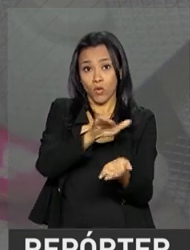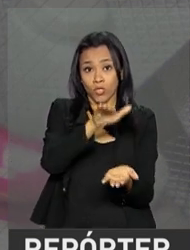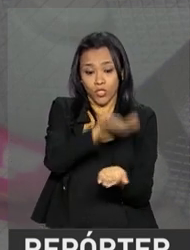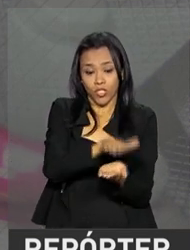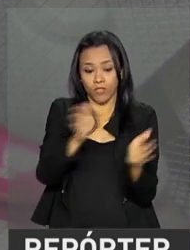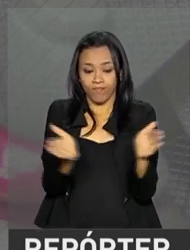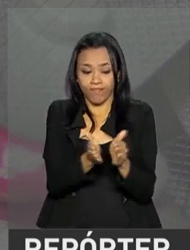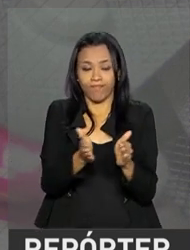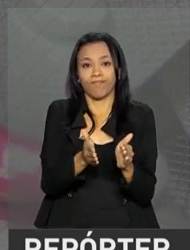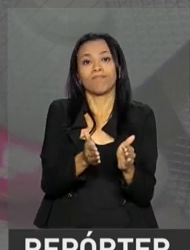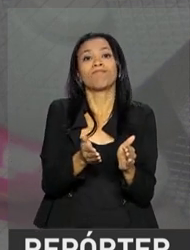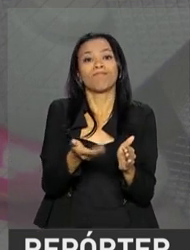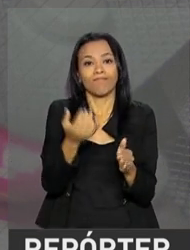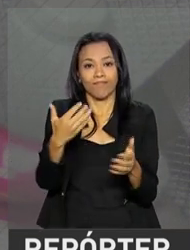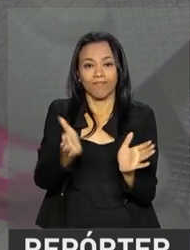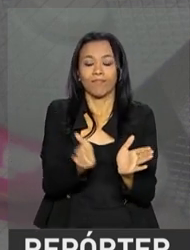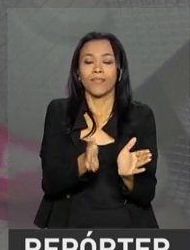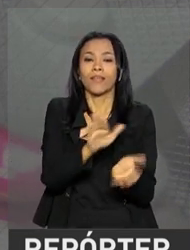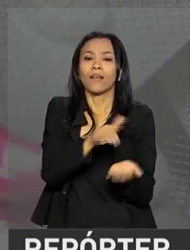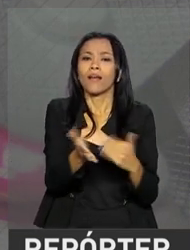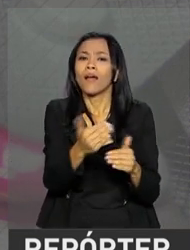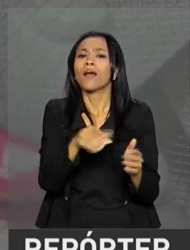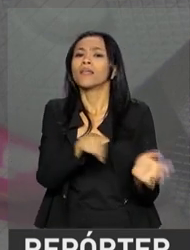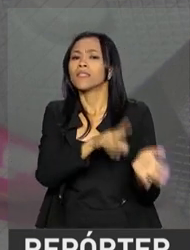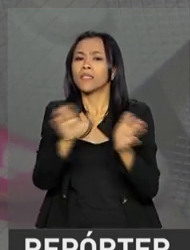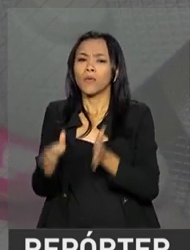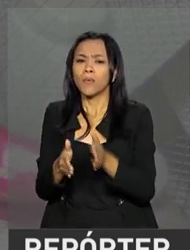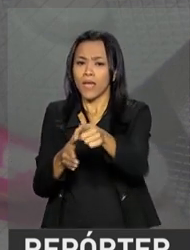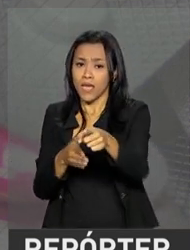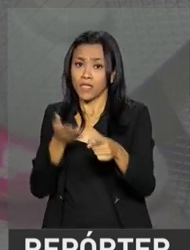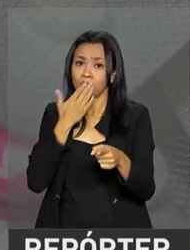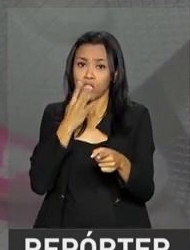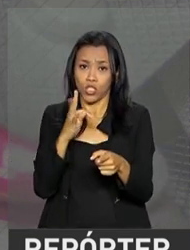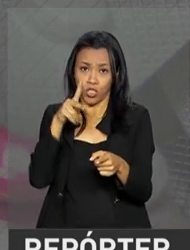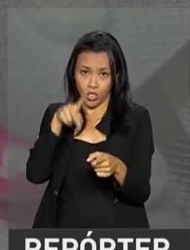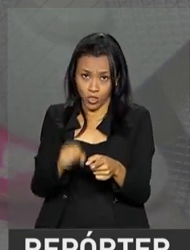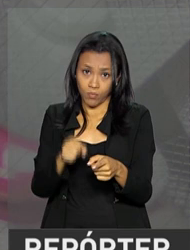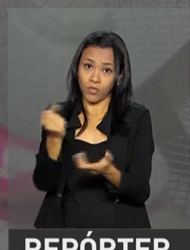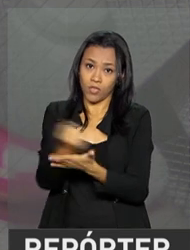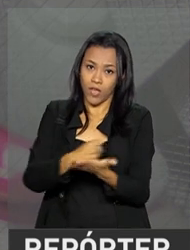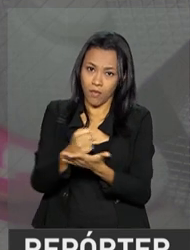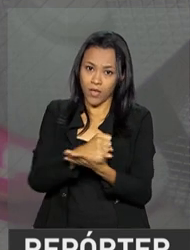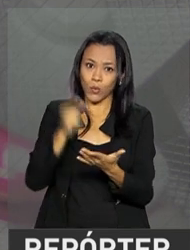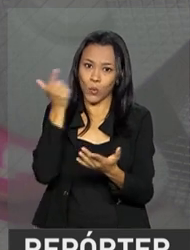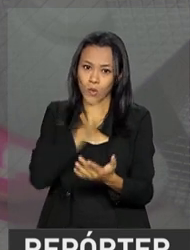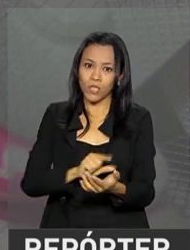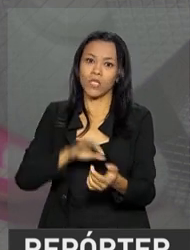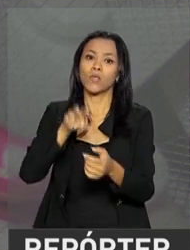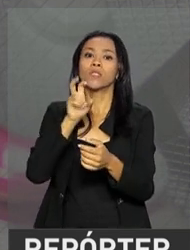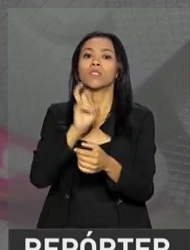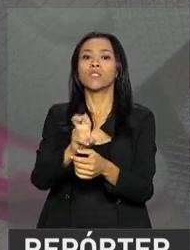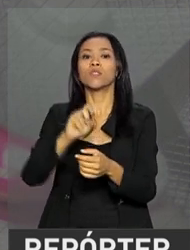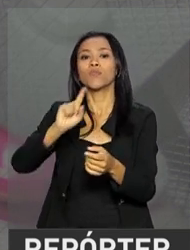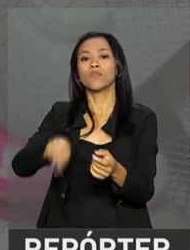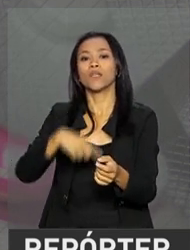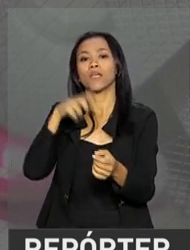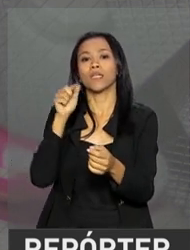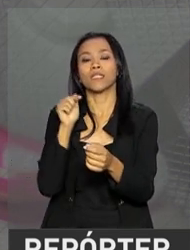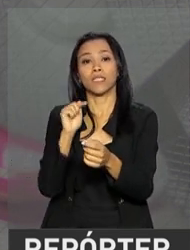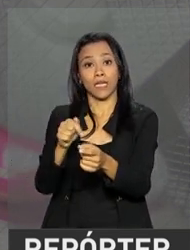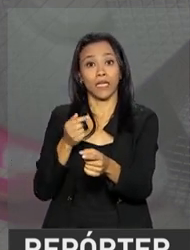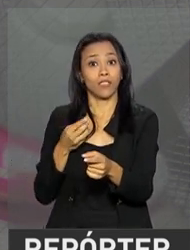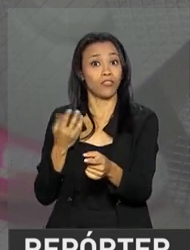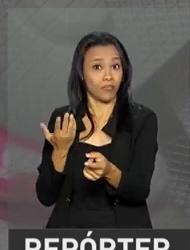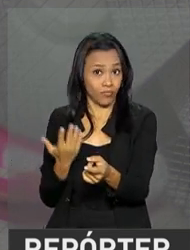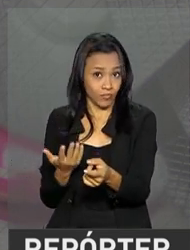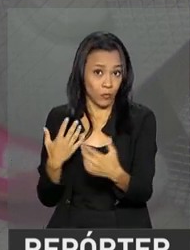15,3 por cento do total o faturamento desse tipo de remédio bateu os 5,7 bilhões de reais